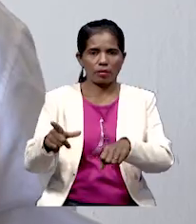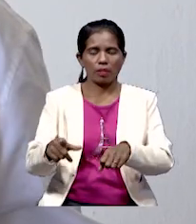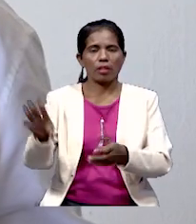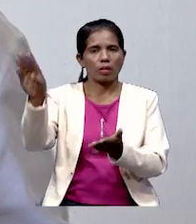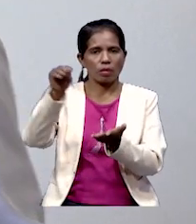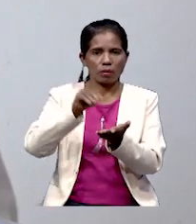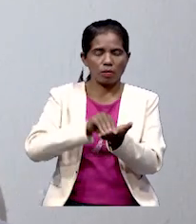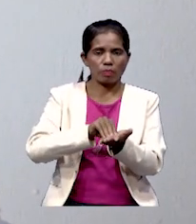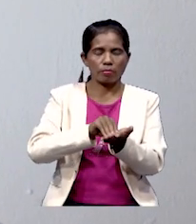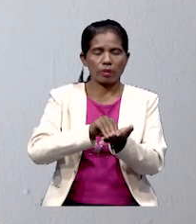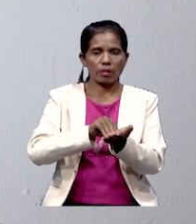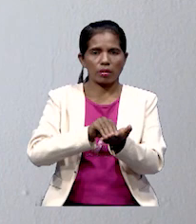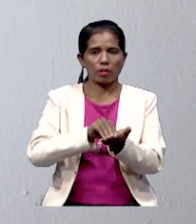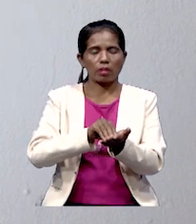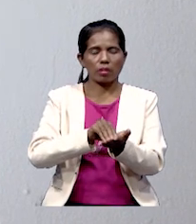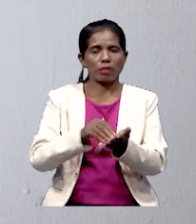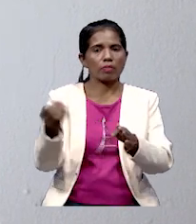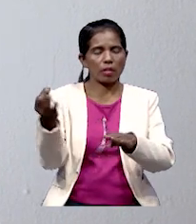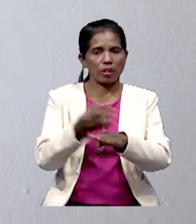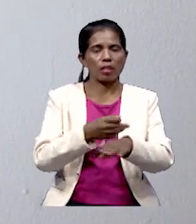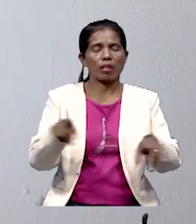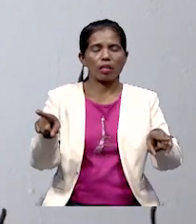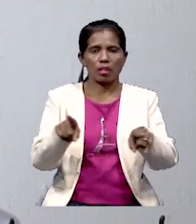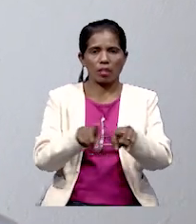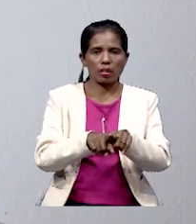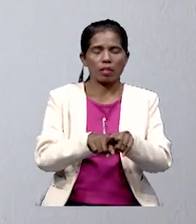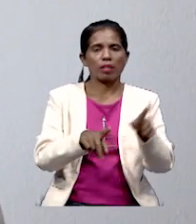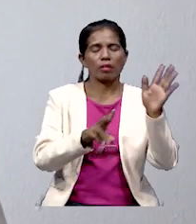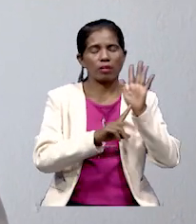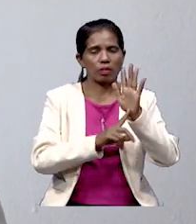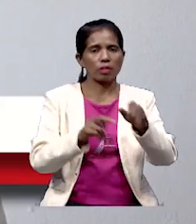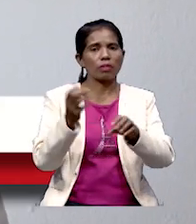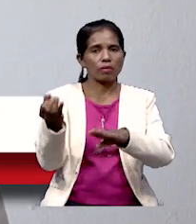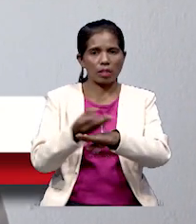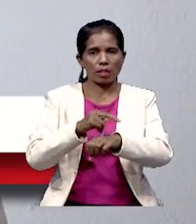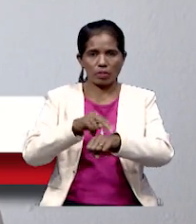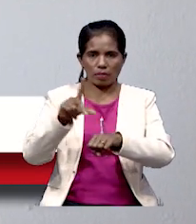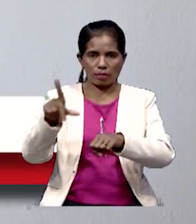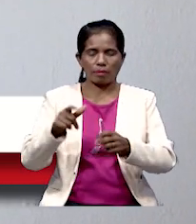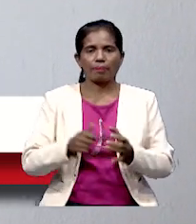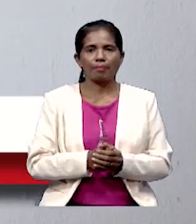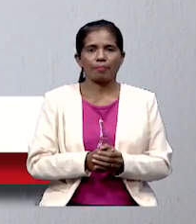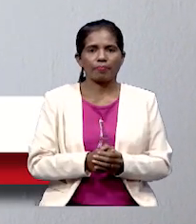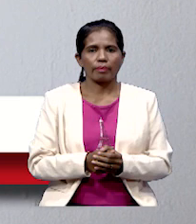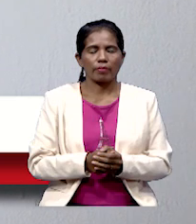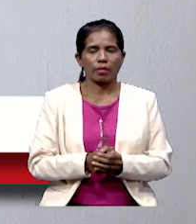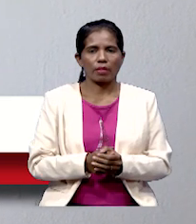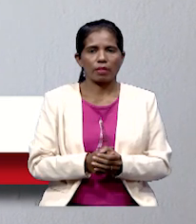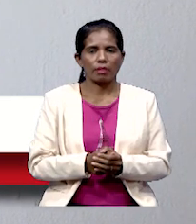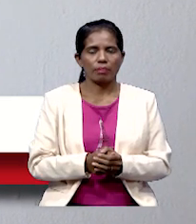Adopta o documento, né? Sai nessa referência com o documento nacional, né? Para